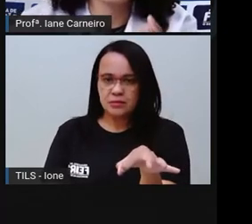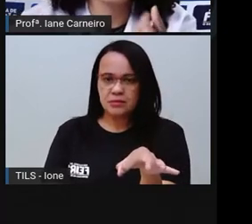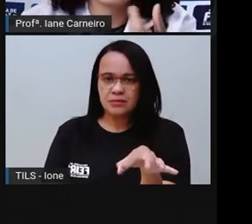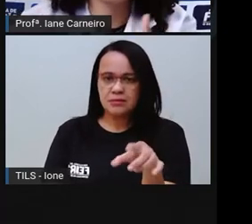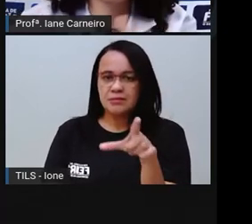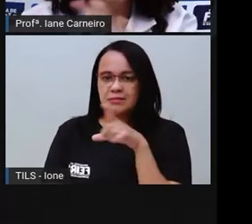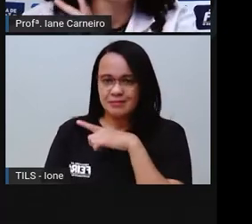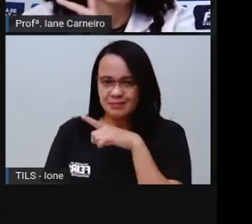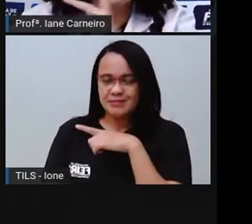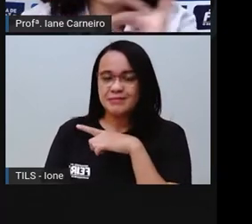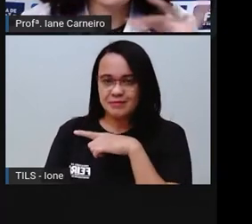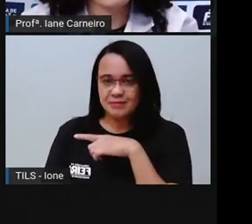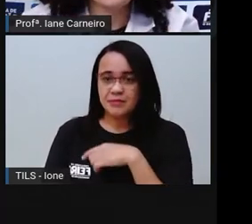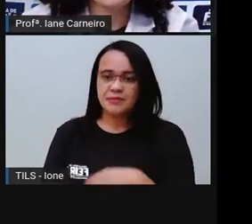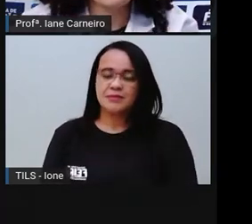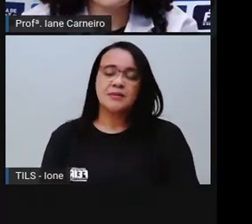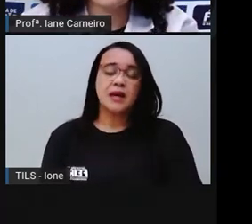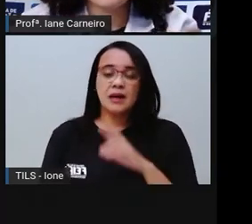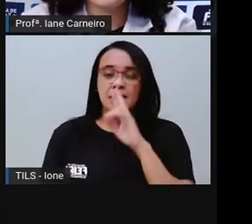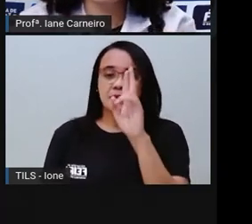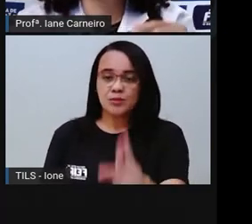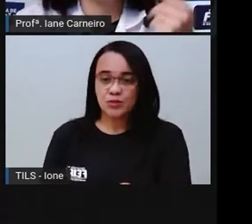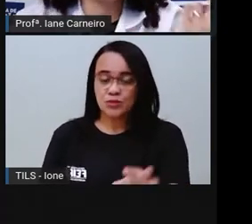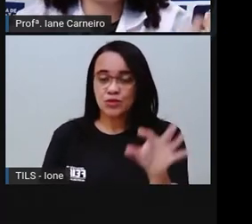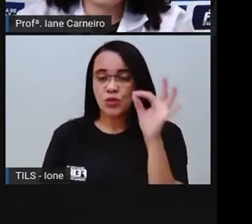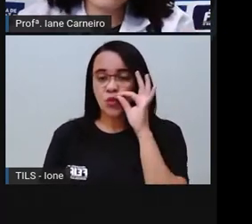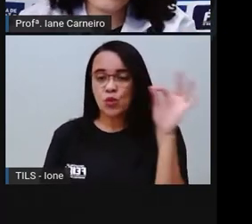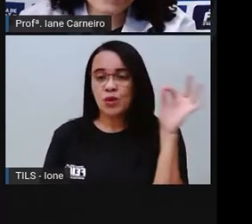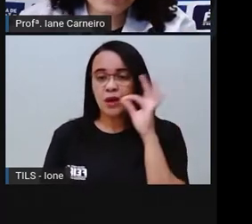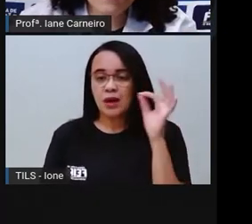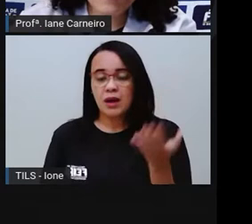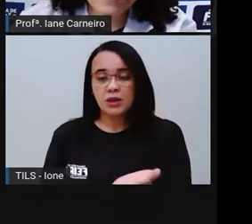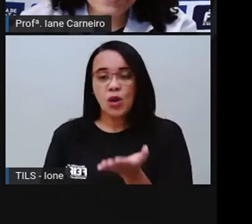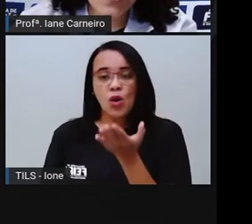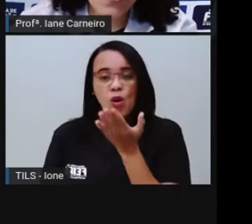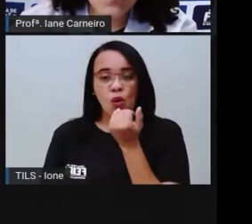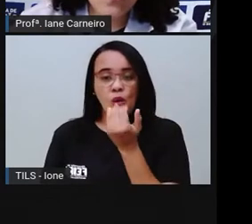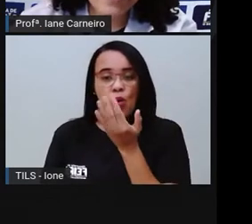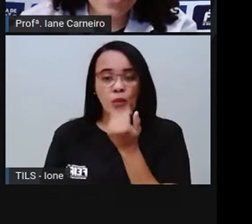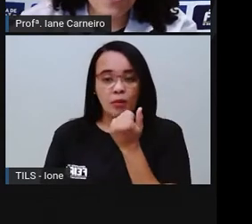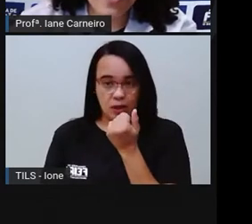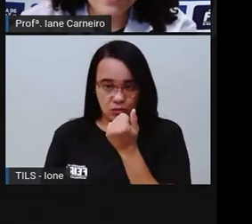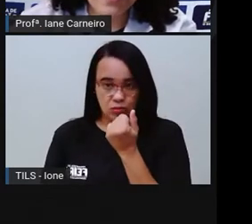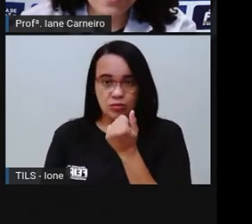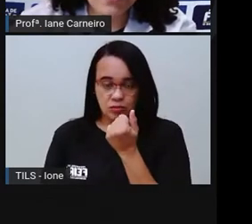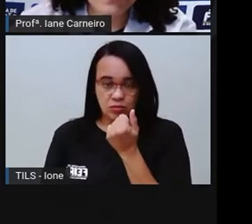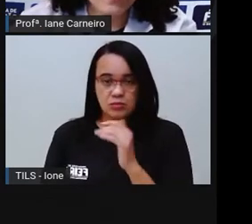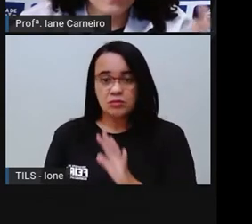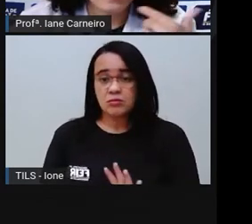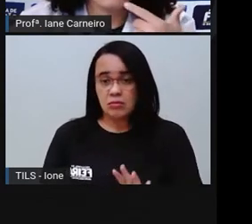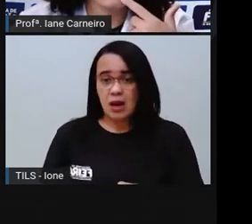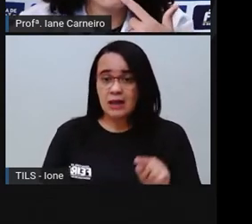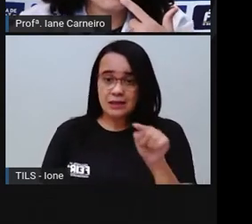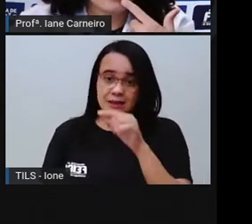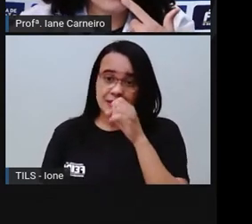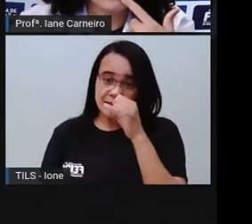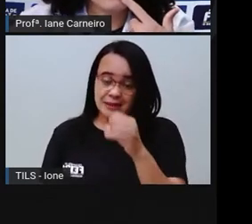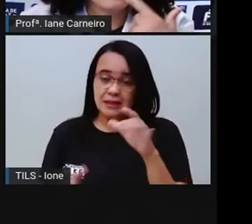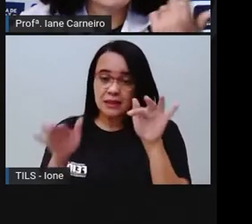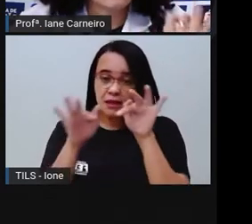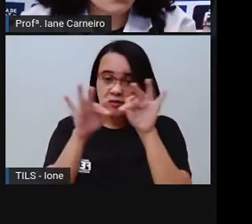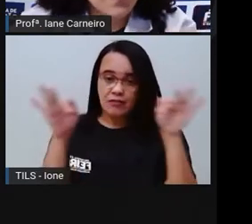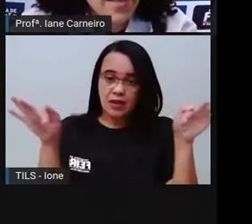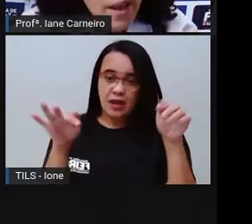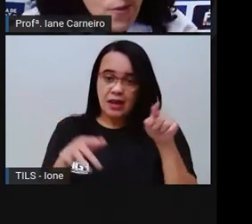responde o gato comeu né se você terminasse aqui com uma interrogação apoia